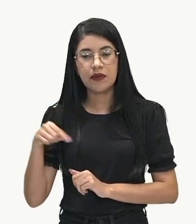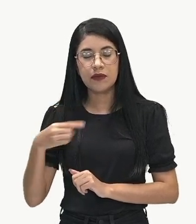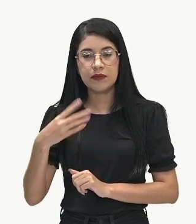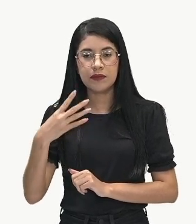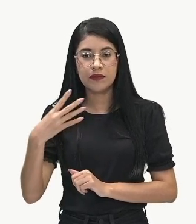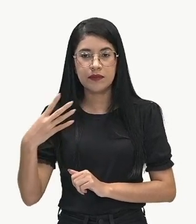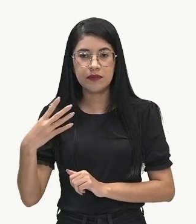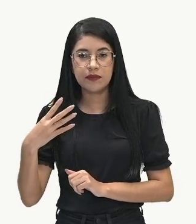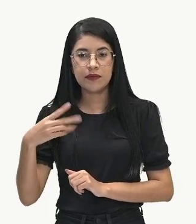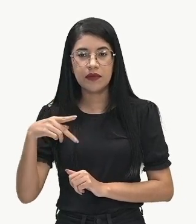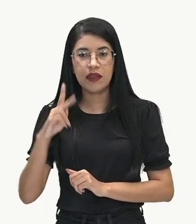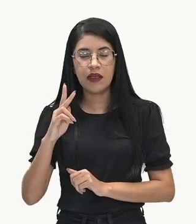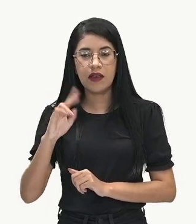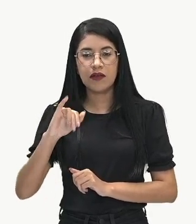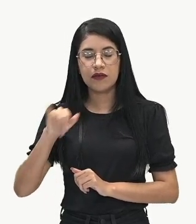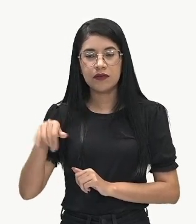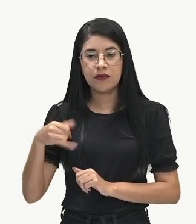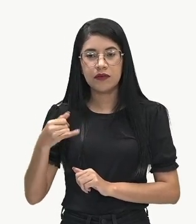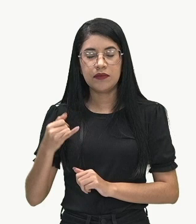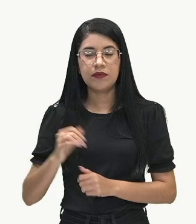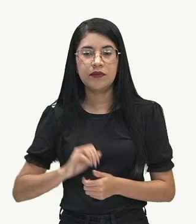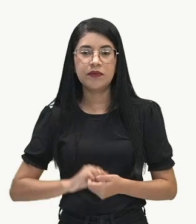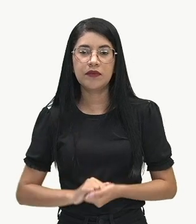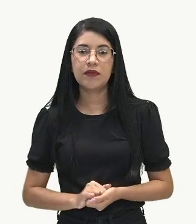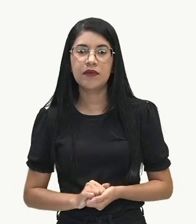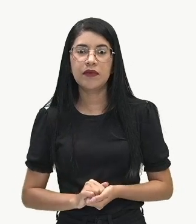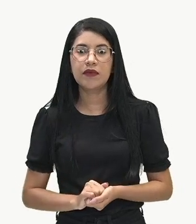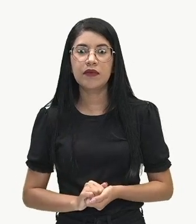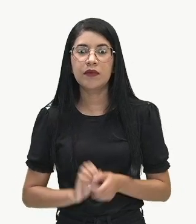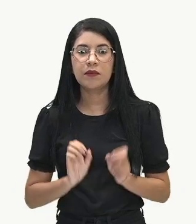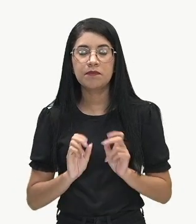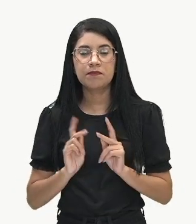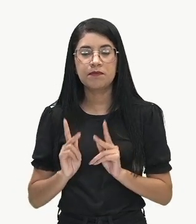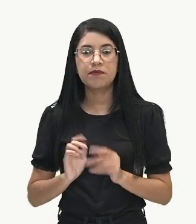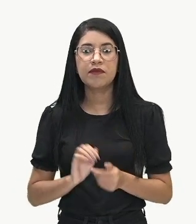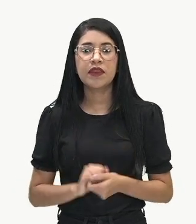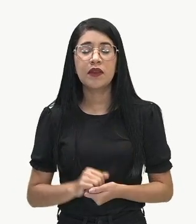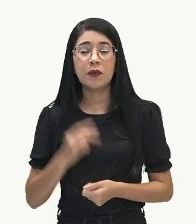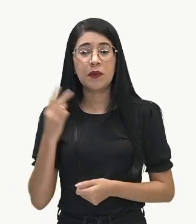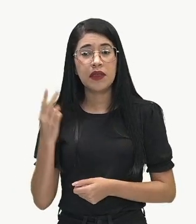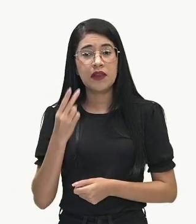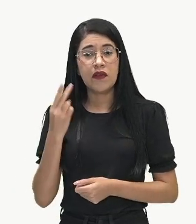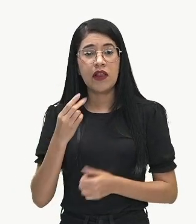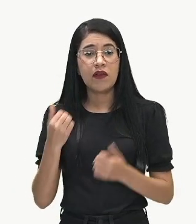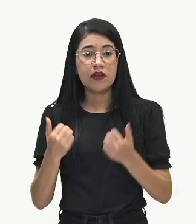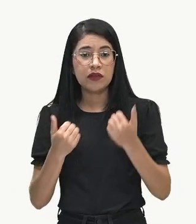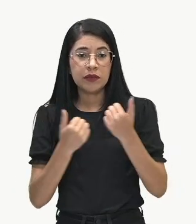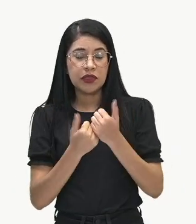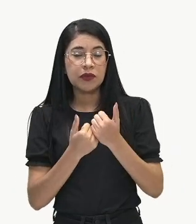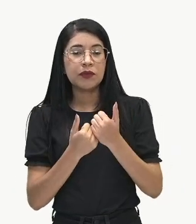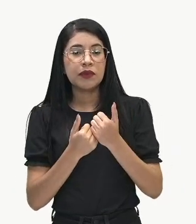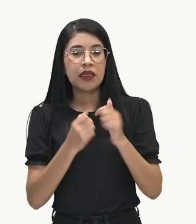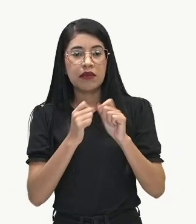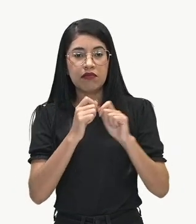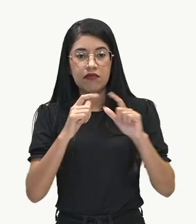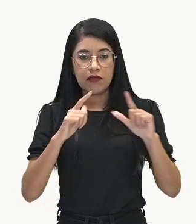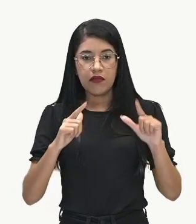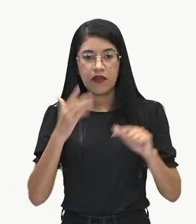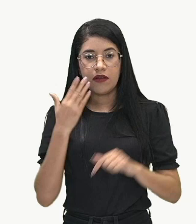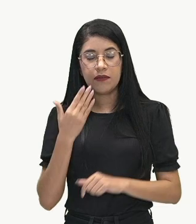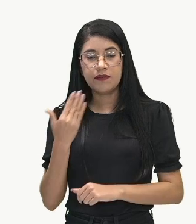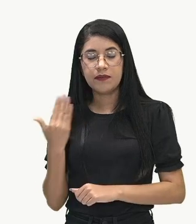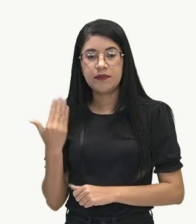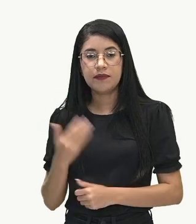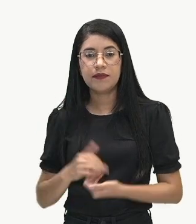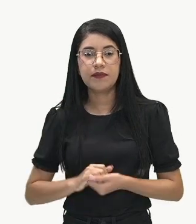411,4 kJ, tá? Beleza. Esses valores você vai substituir agora no próximo